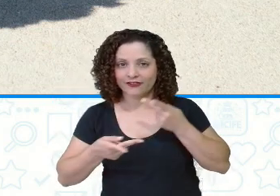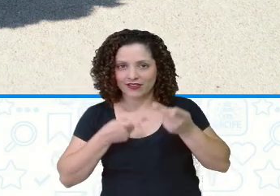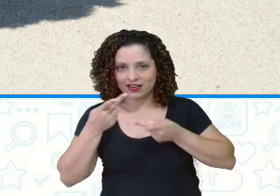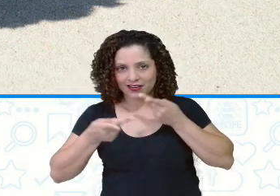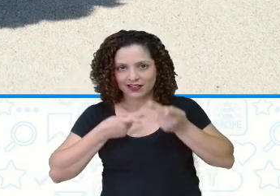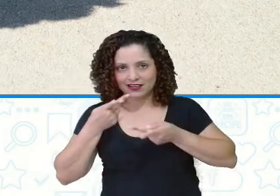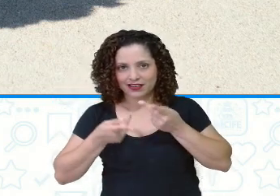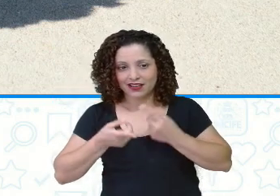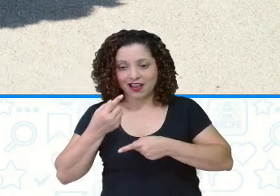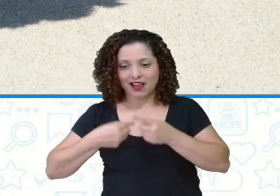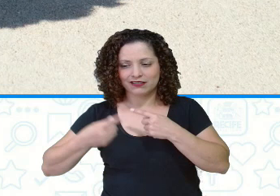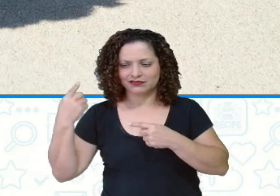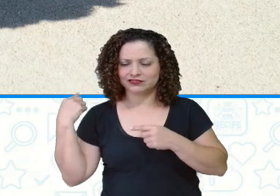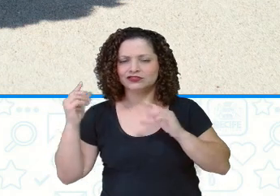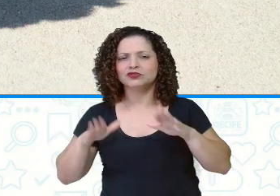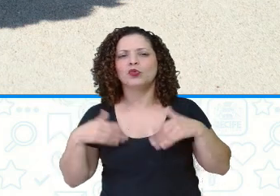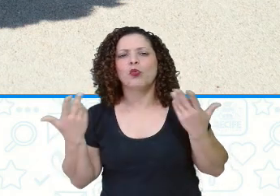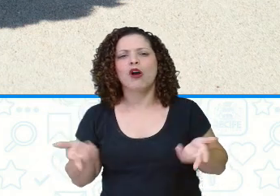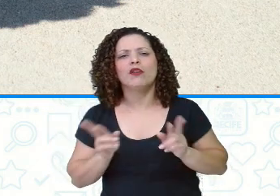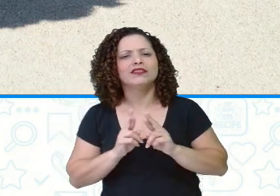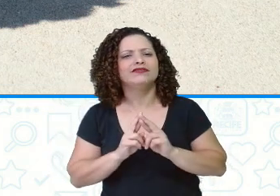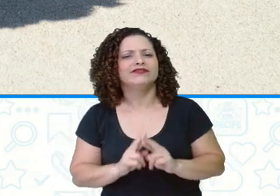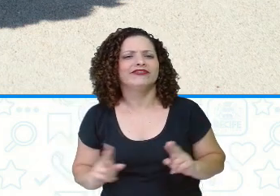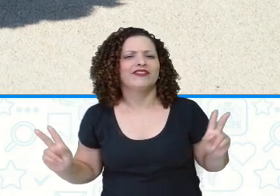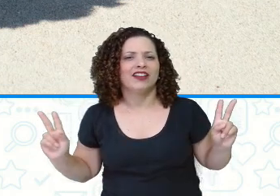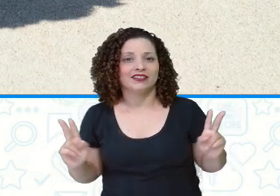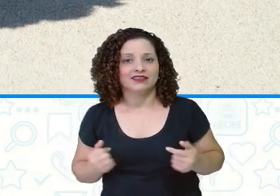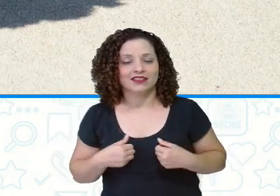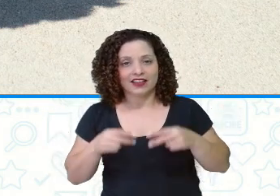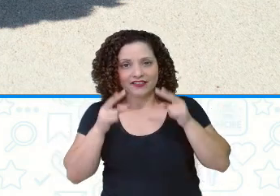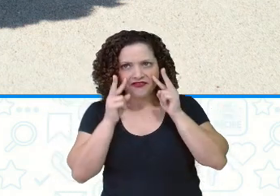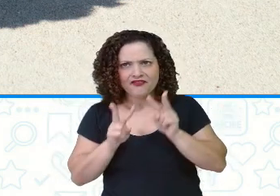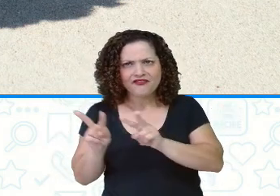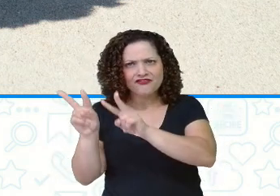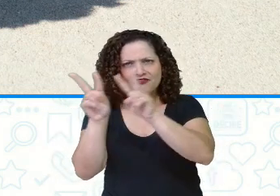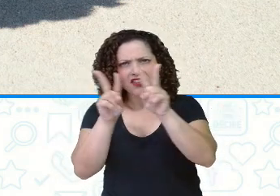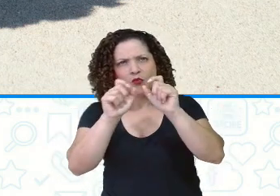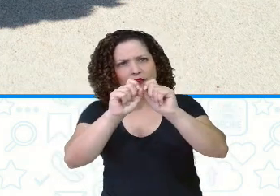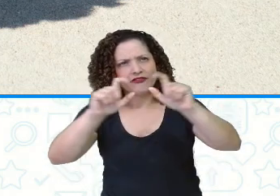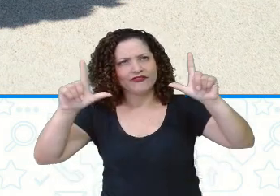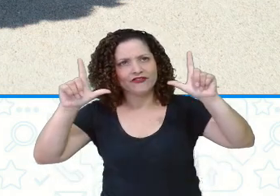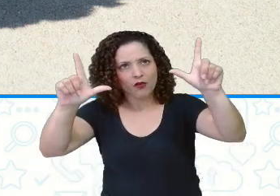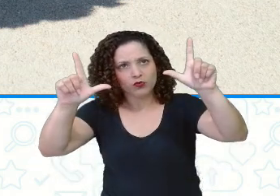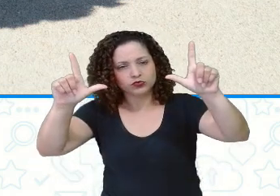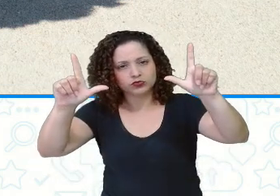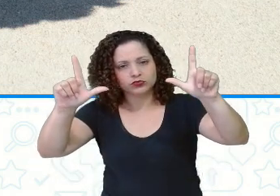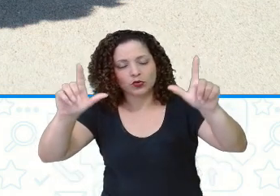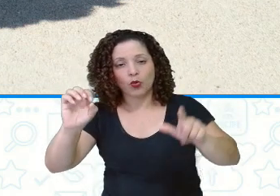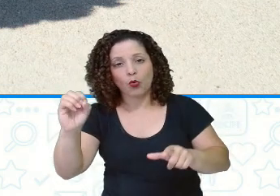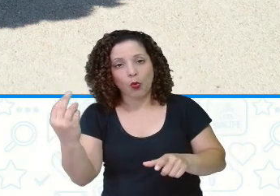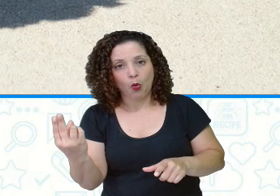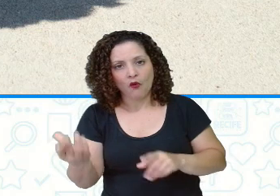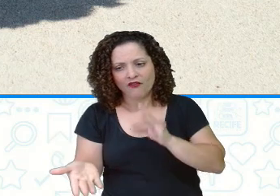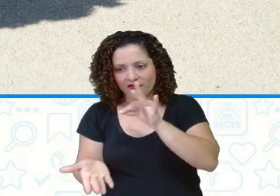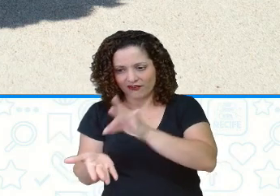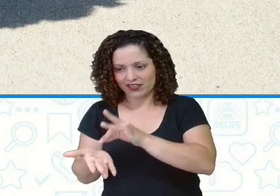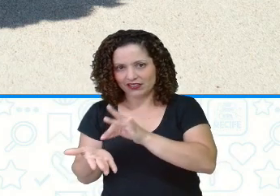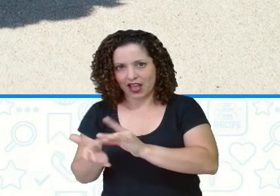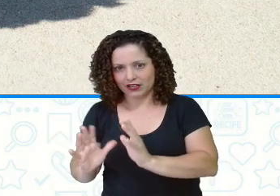no começo, qual a diferença, né, entre você ver uma imagem projetada, uma foto, e uma imagem